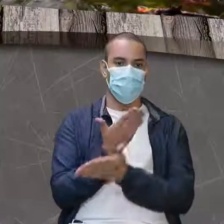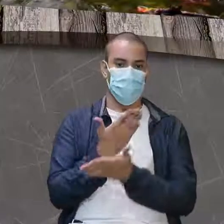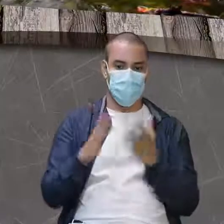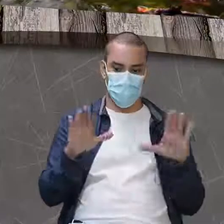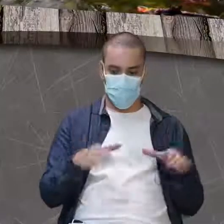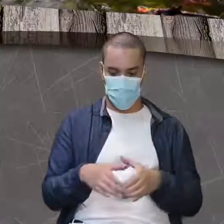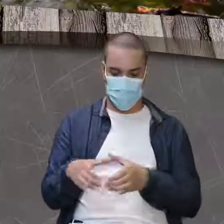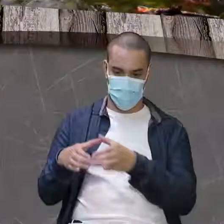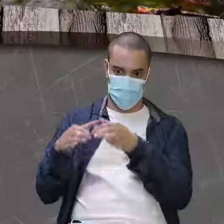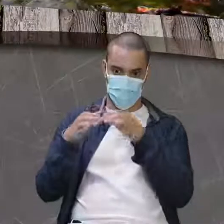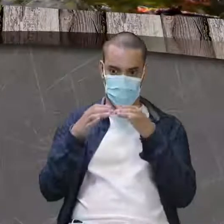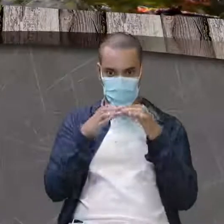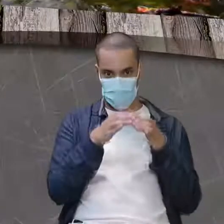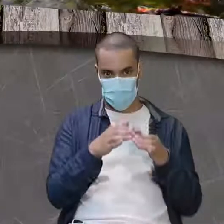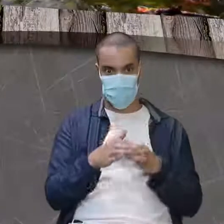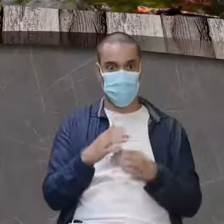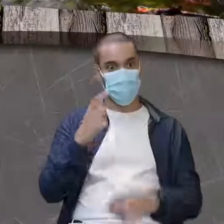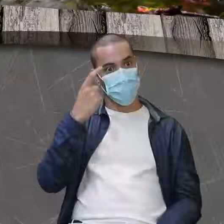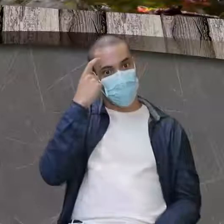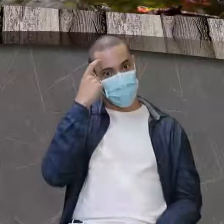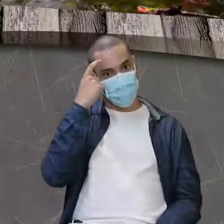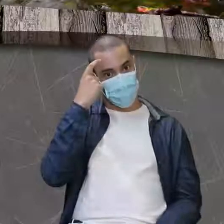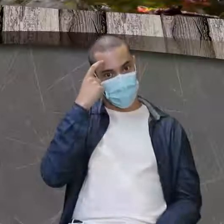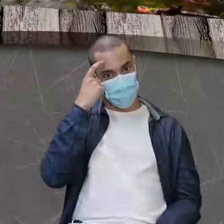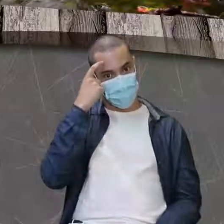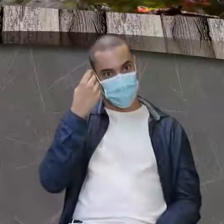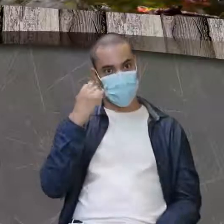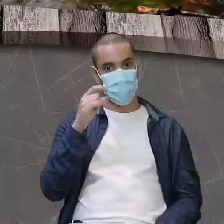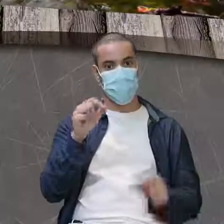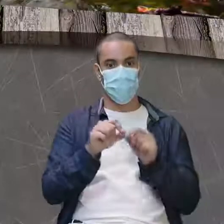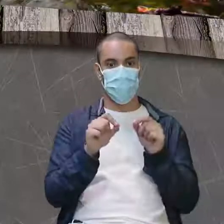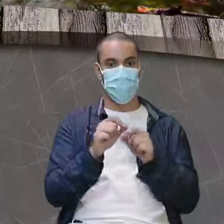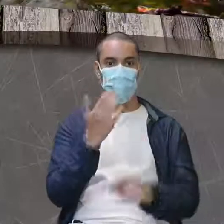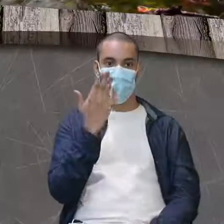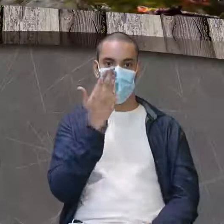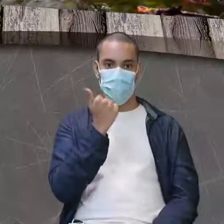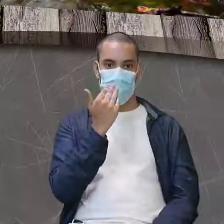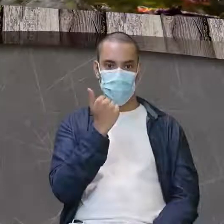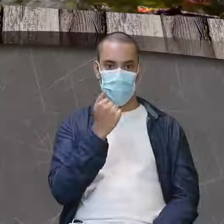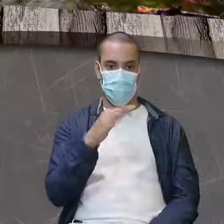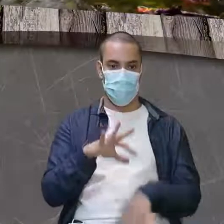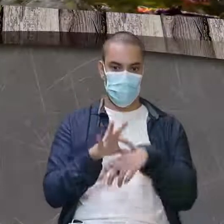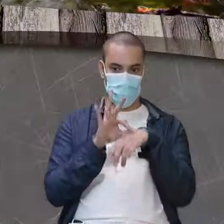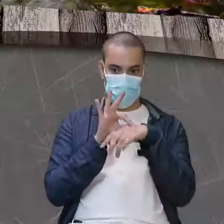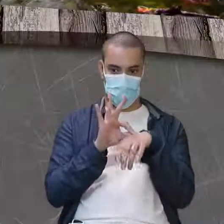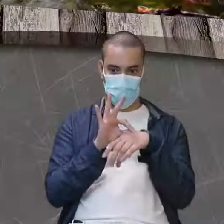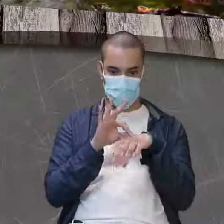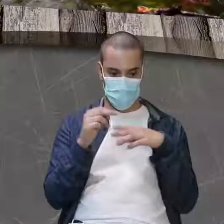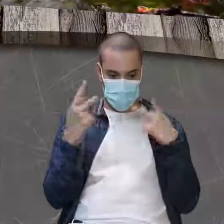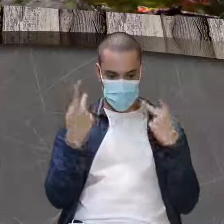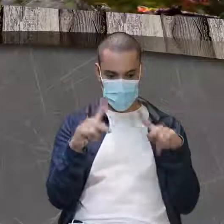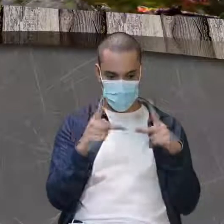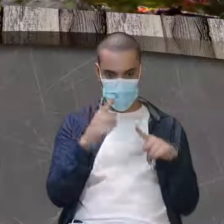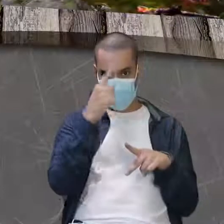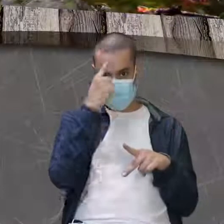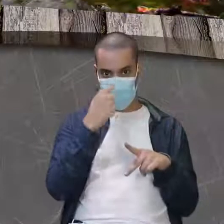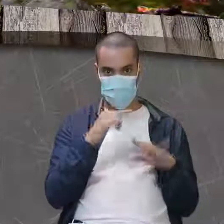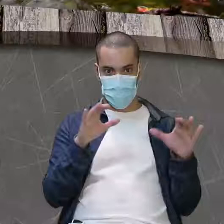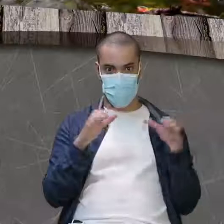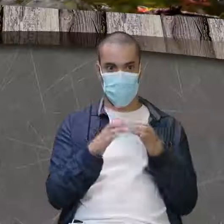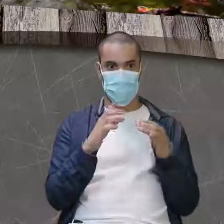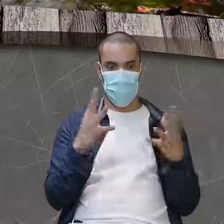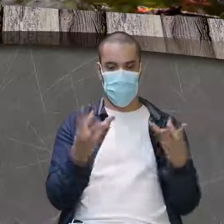Alguns grupos acham que se você se alimentar da carne daquele outro indivíduo que tinha